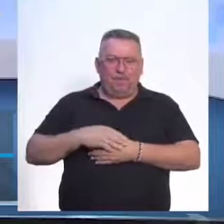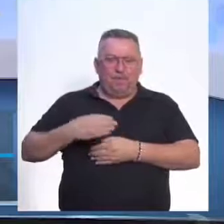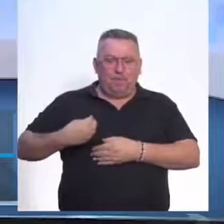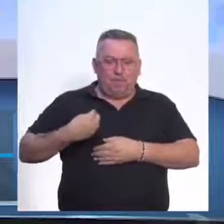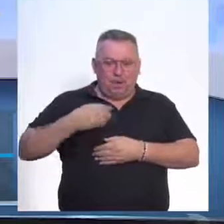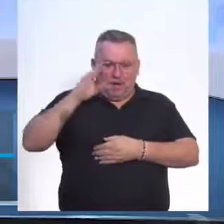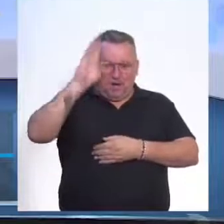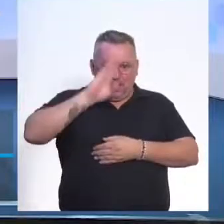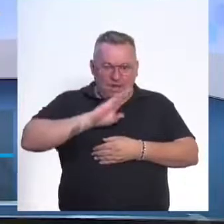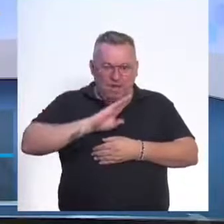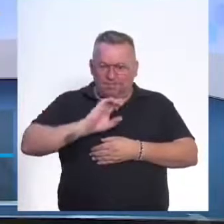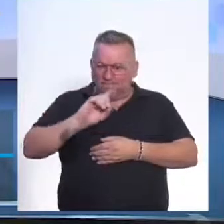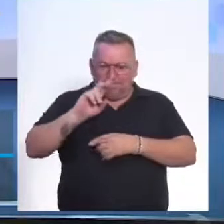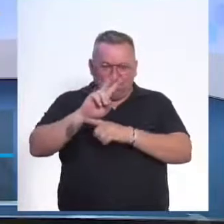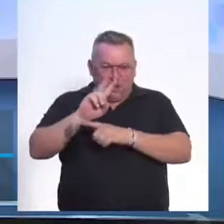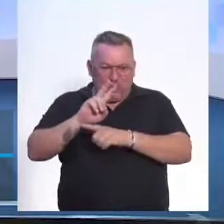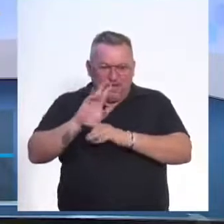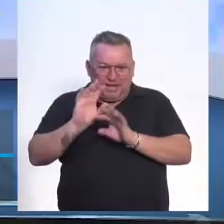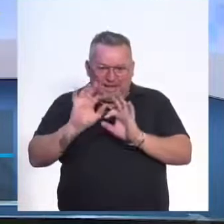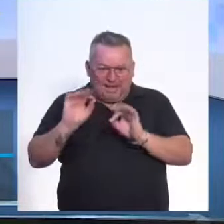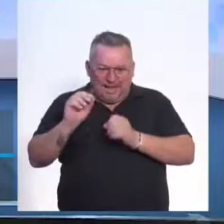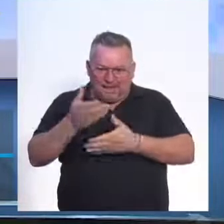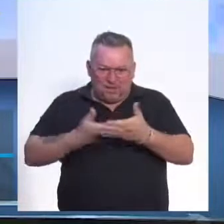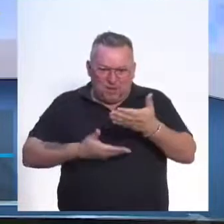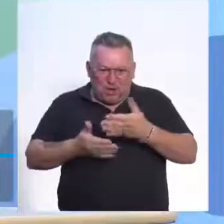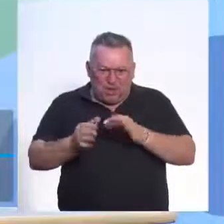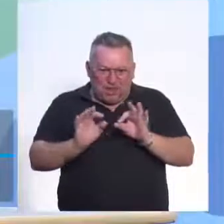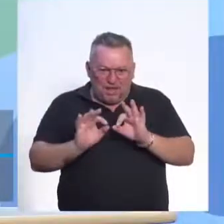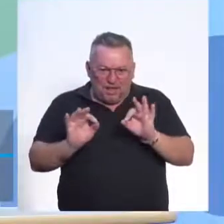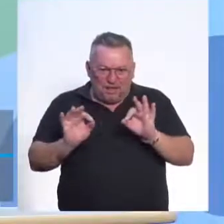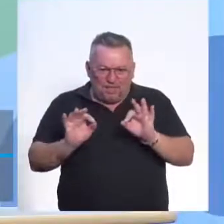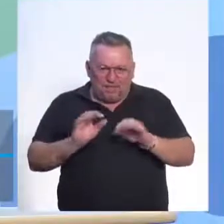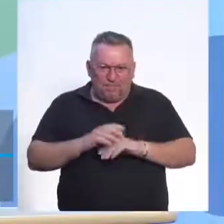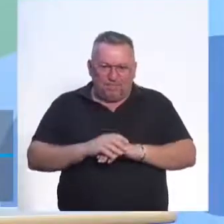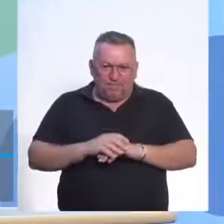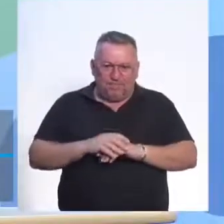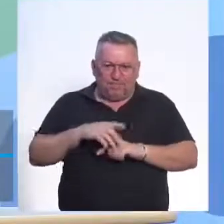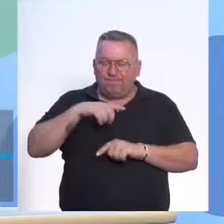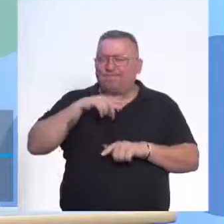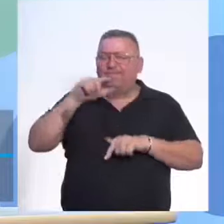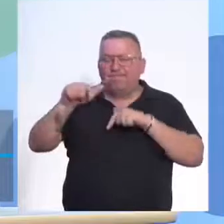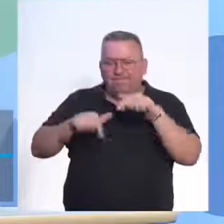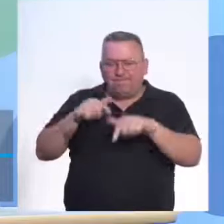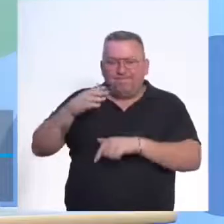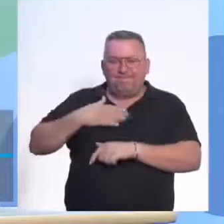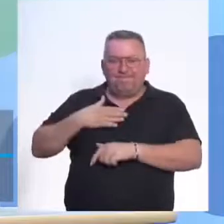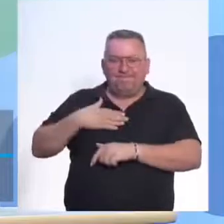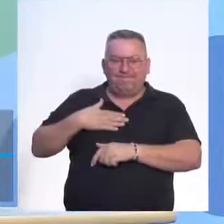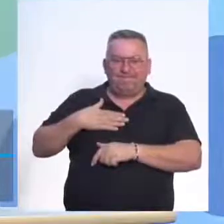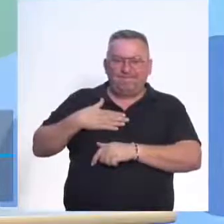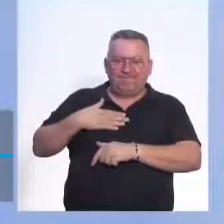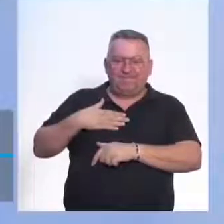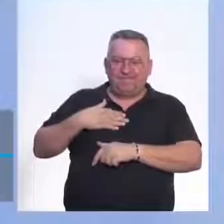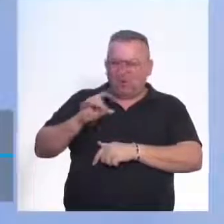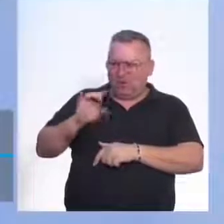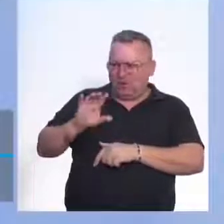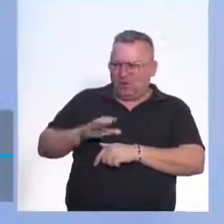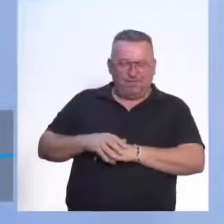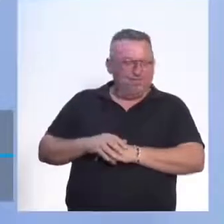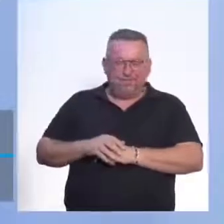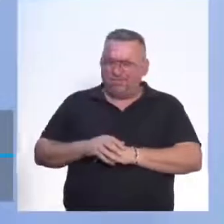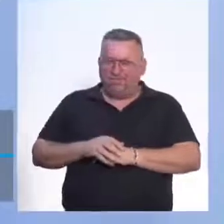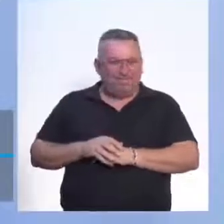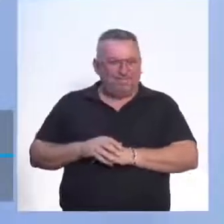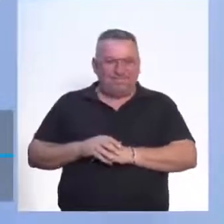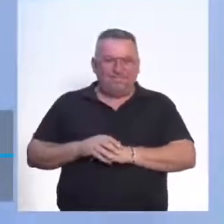feudo, vai ter proteção e não vai dar nada em troca? E o que tinha que dar em troca? A sua força de trabalho. Só isso? Não. Não,